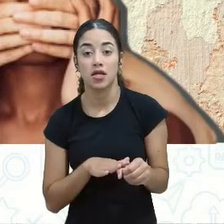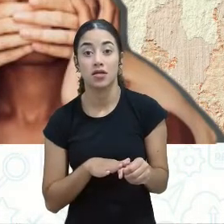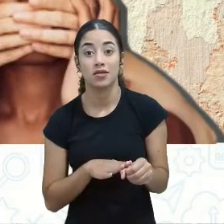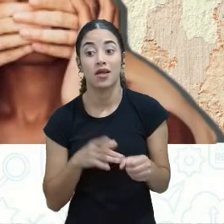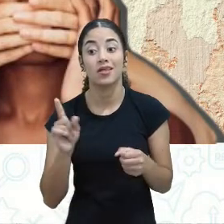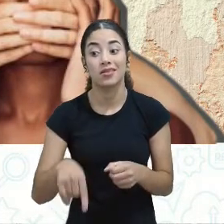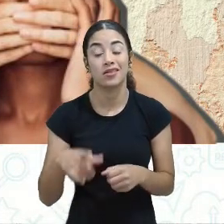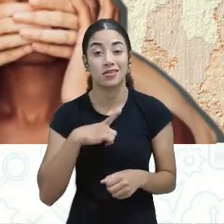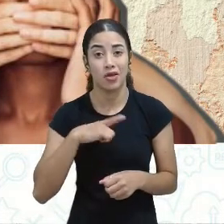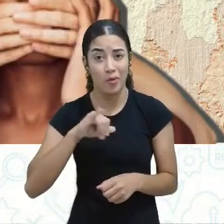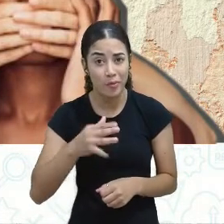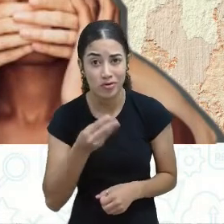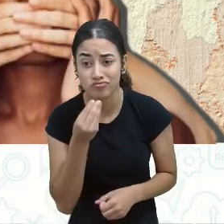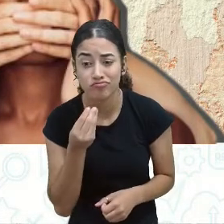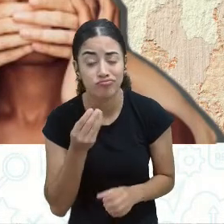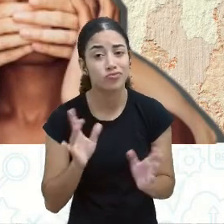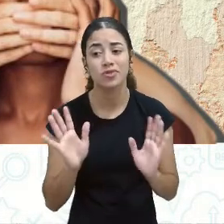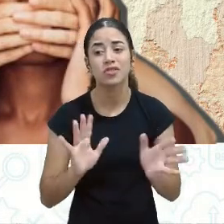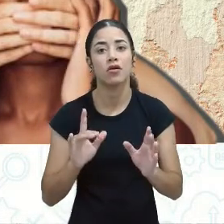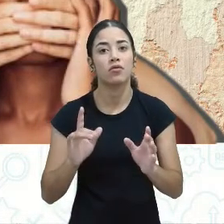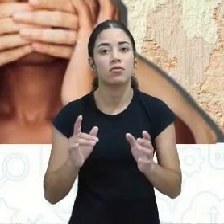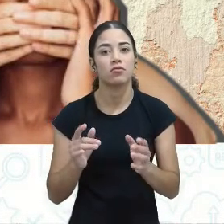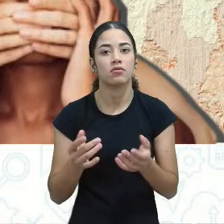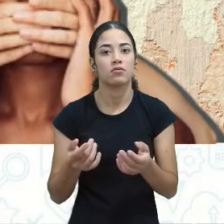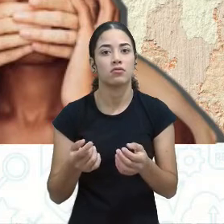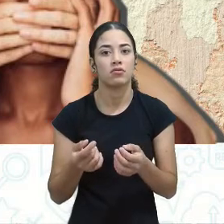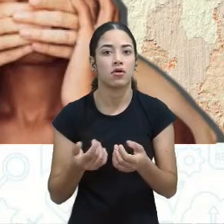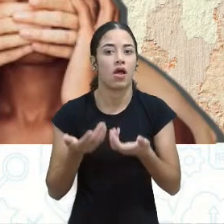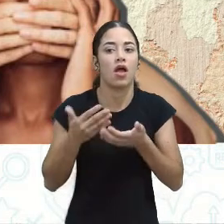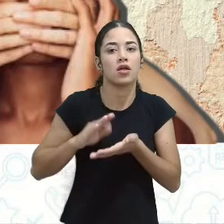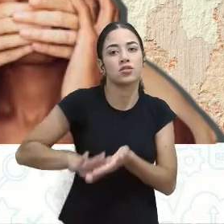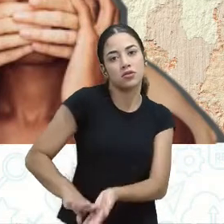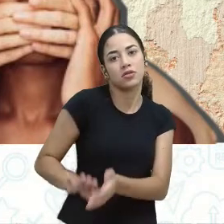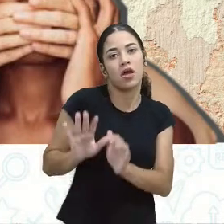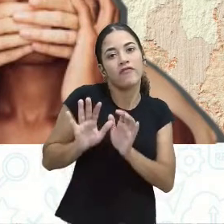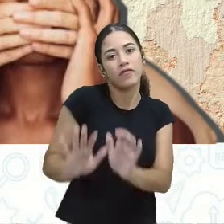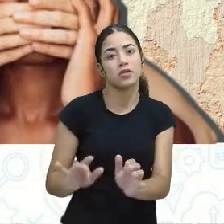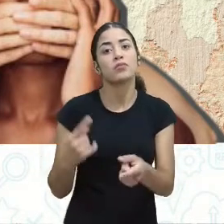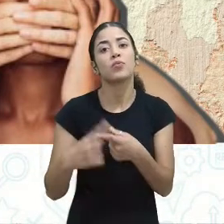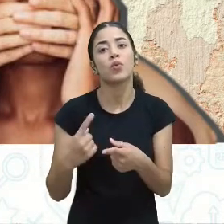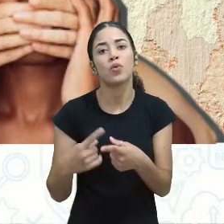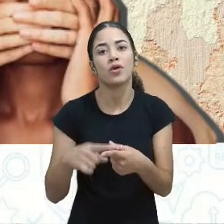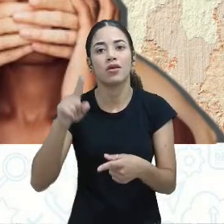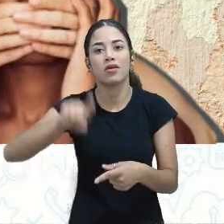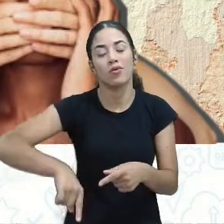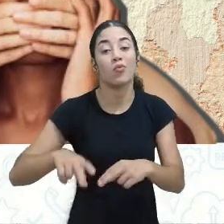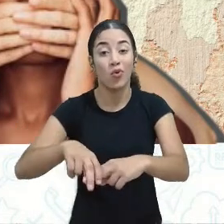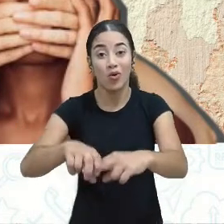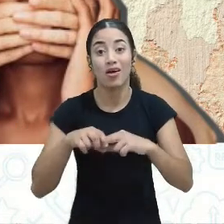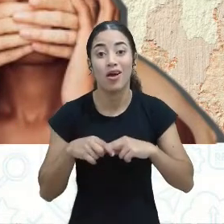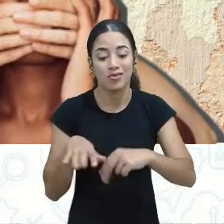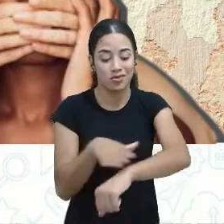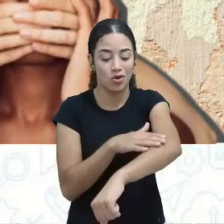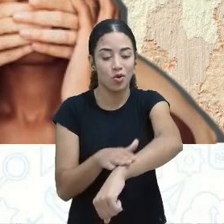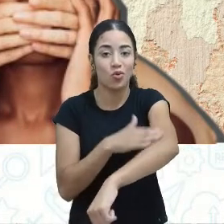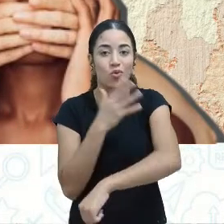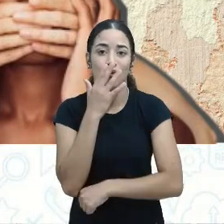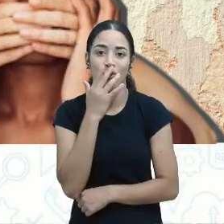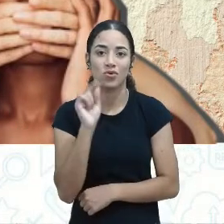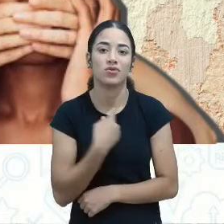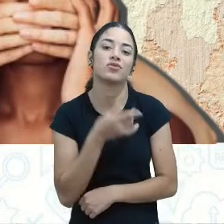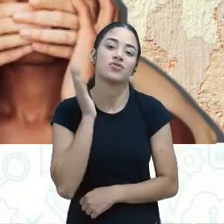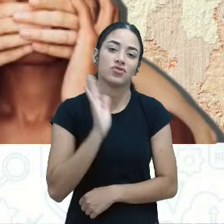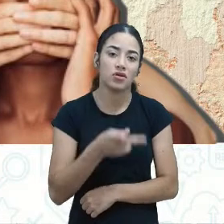a grupos por conta da sua cor de pele. Né? A gente falou sobre a questão aí do processo da abolição